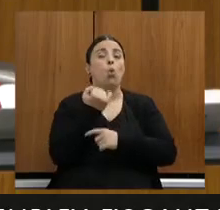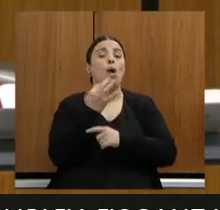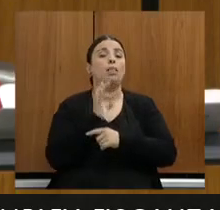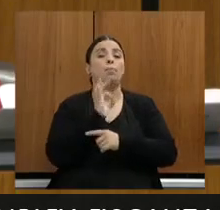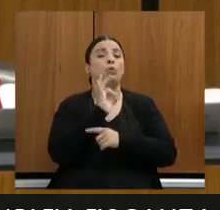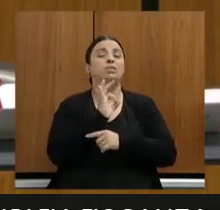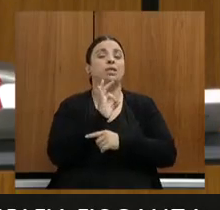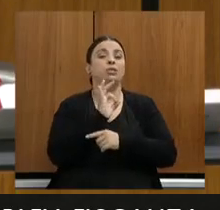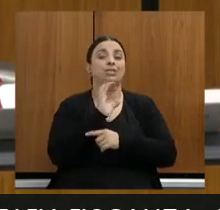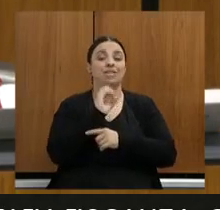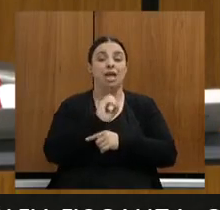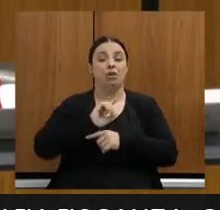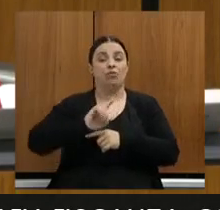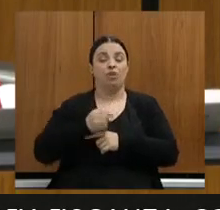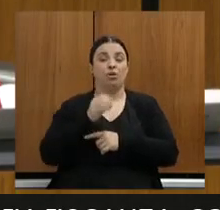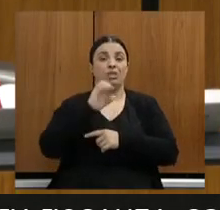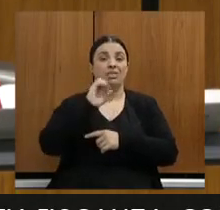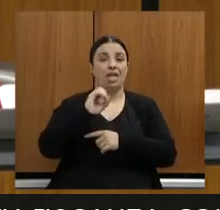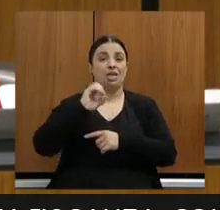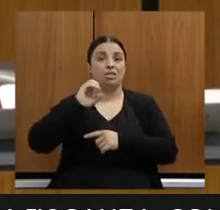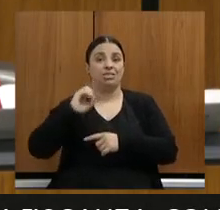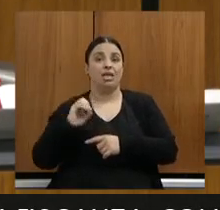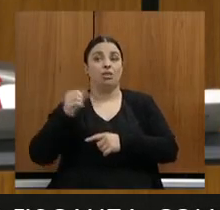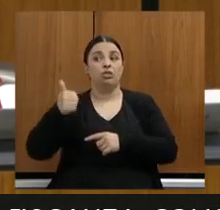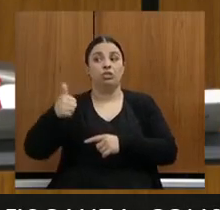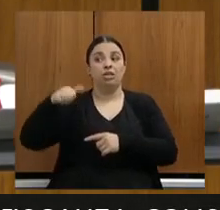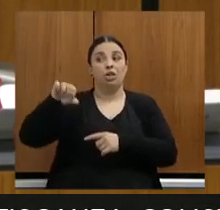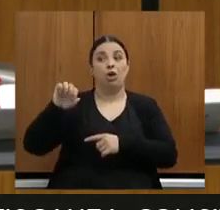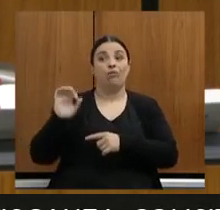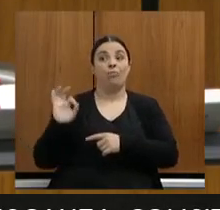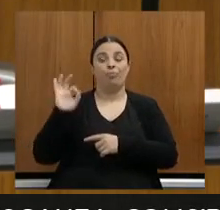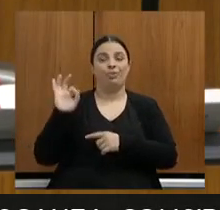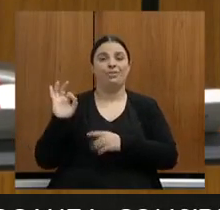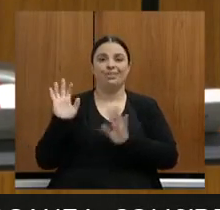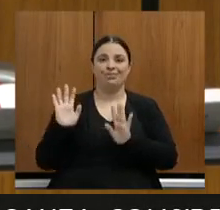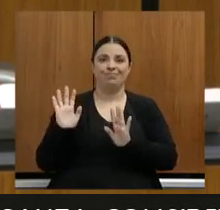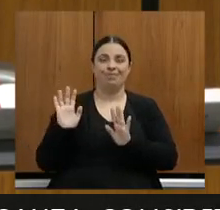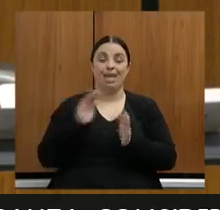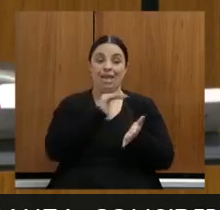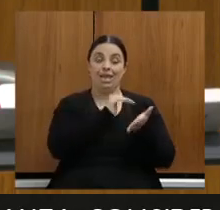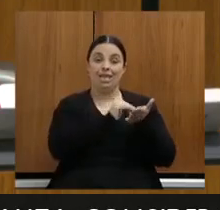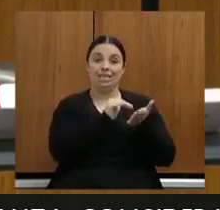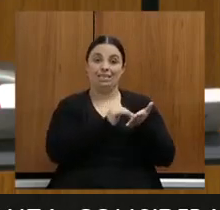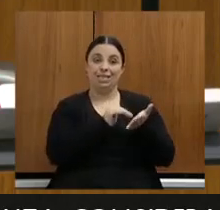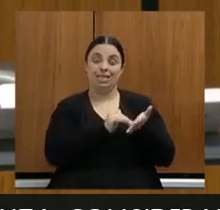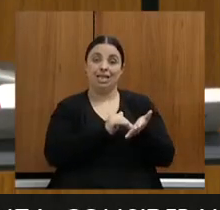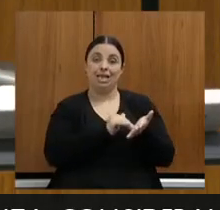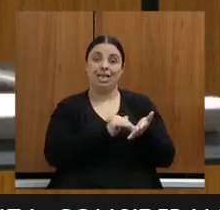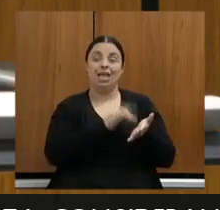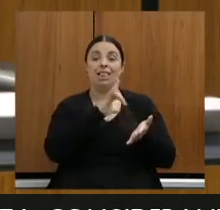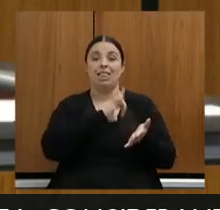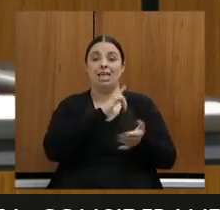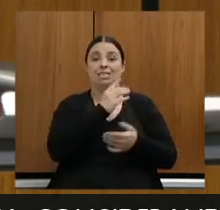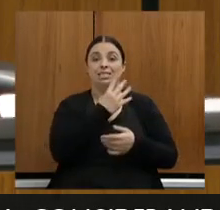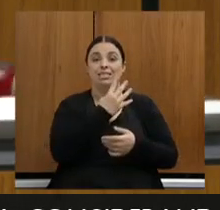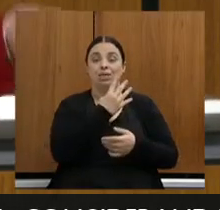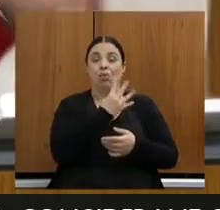0,0009 por cento o movimento do estado e no caso da secretaria Vai representar